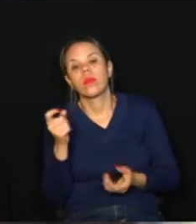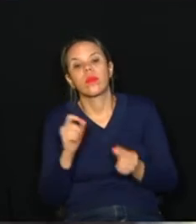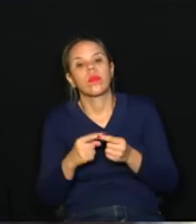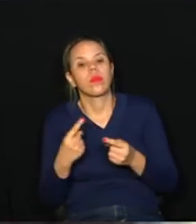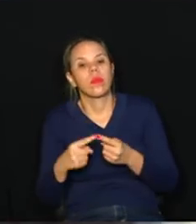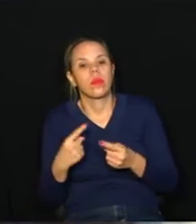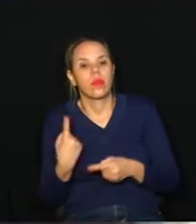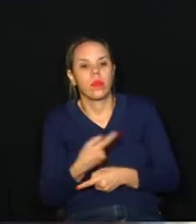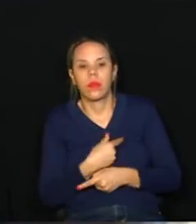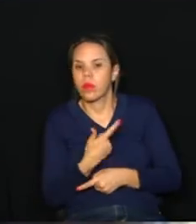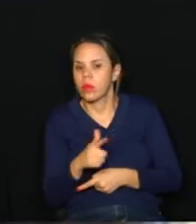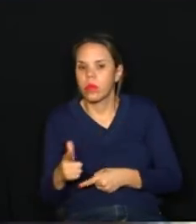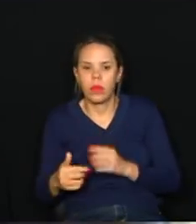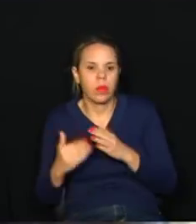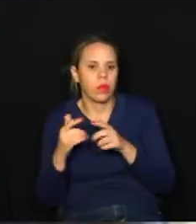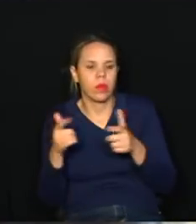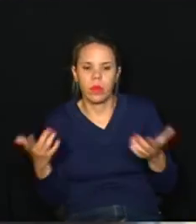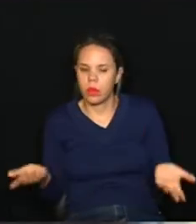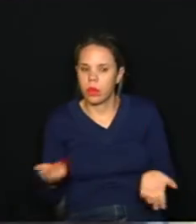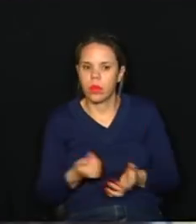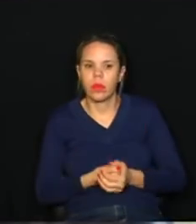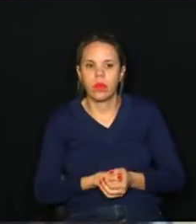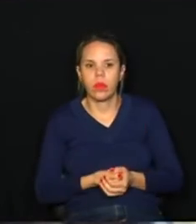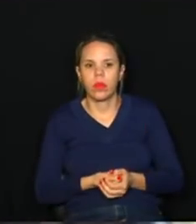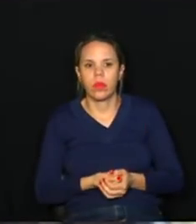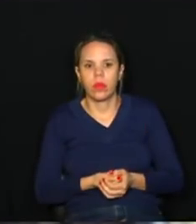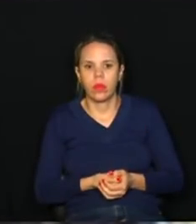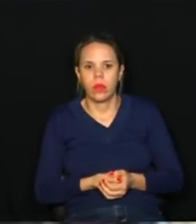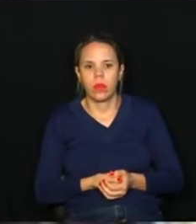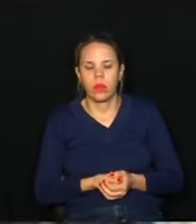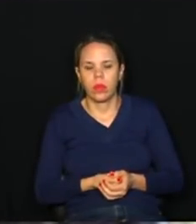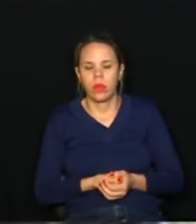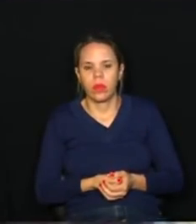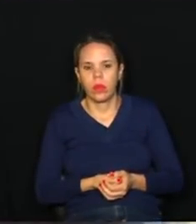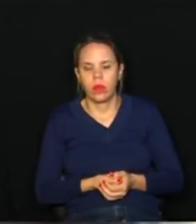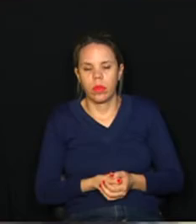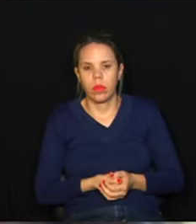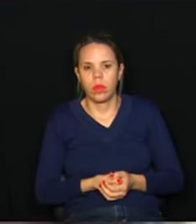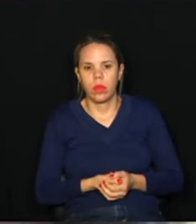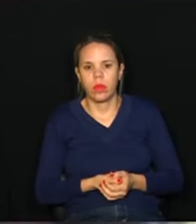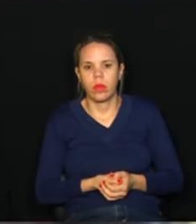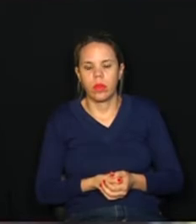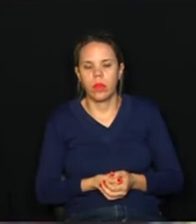que a gente não cresça, né? Interessa mesmo